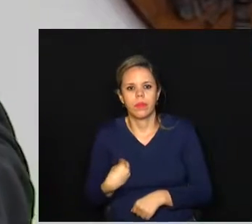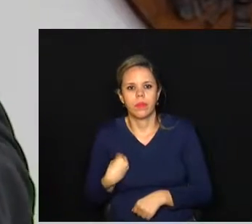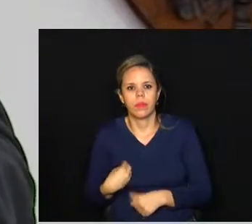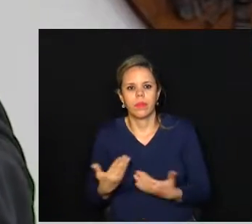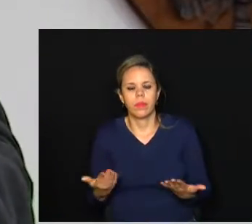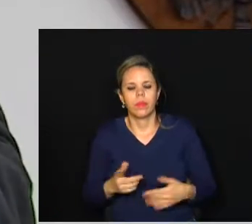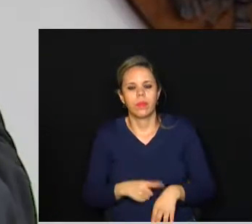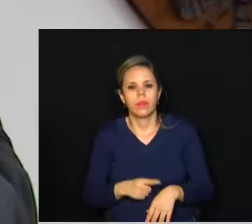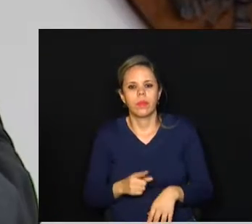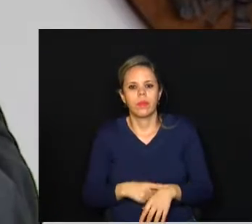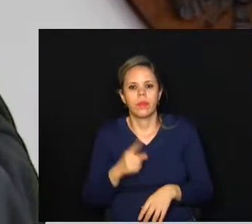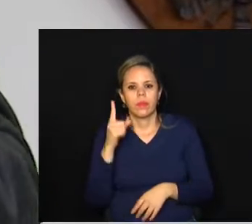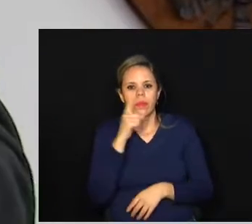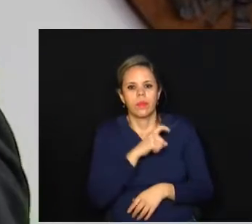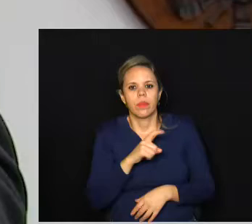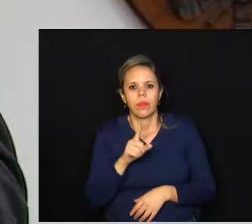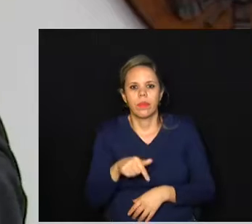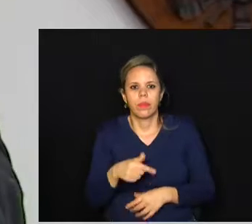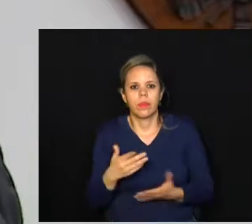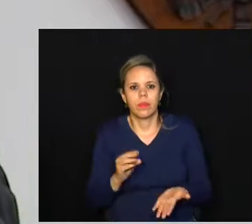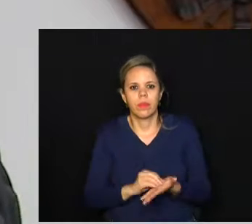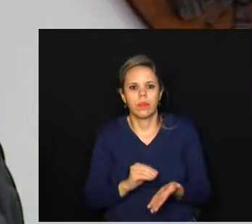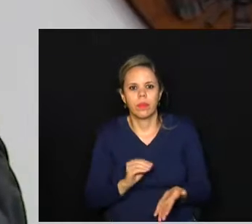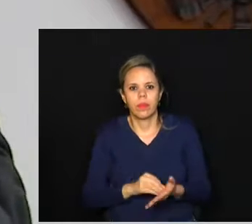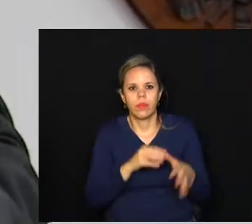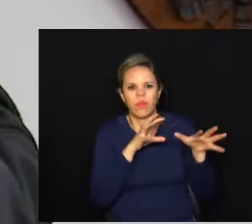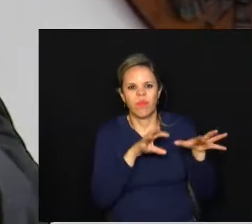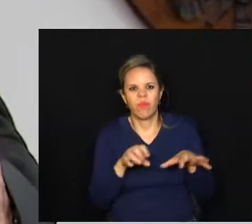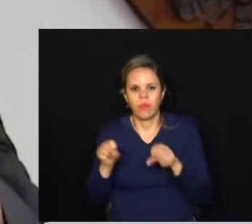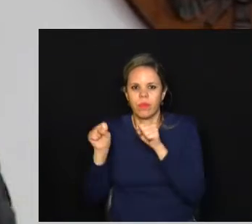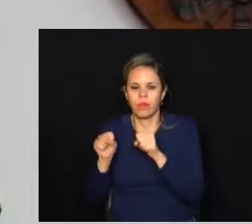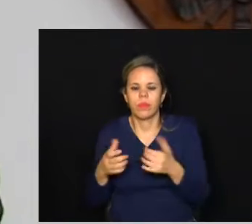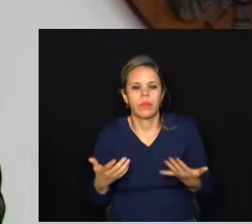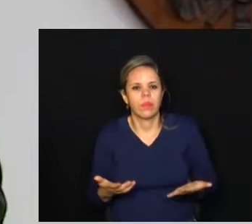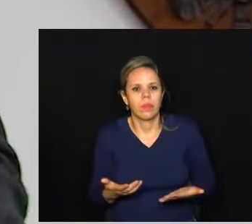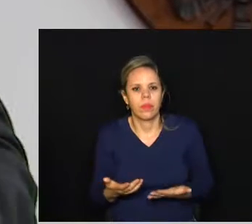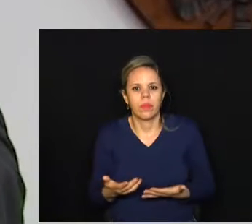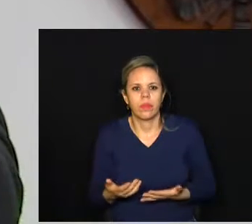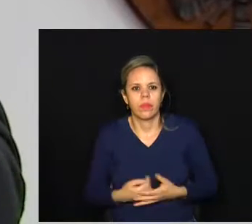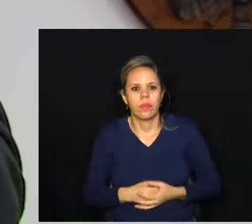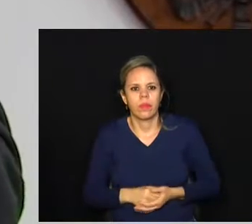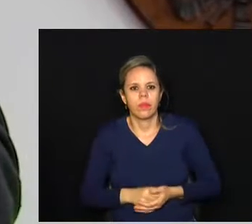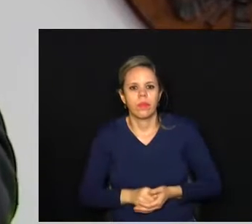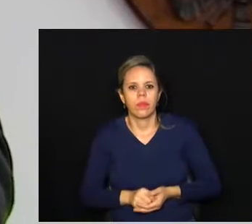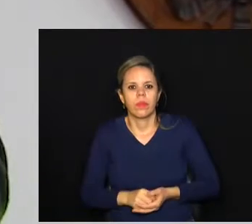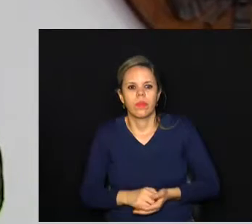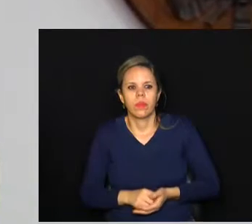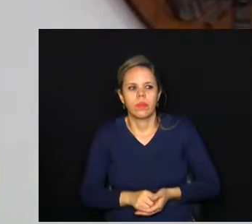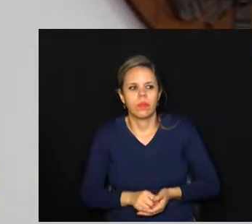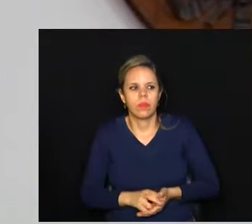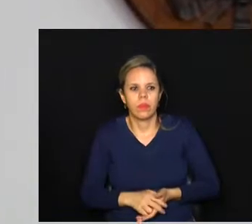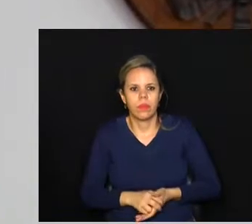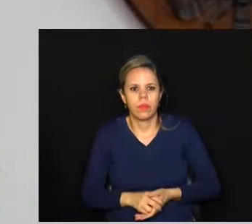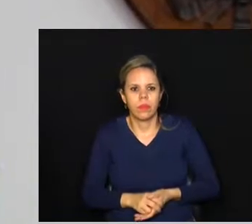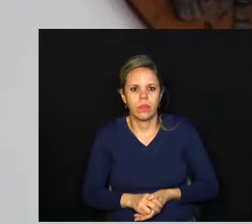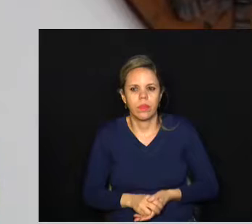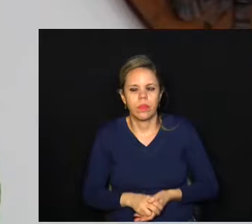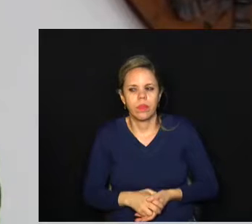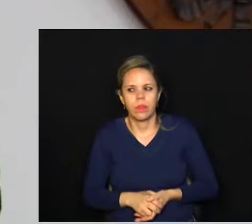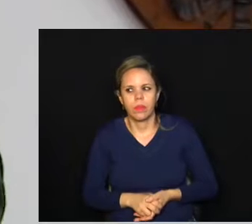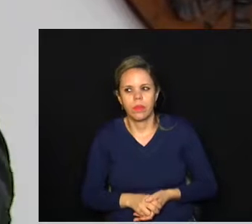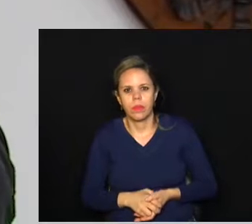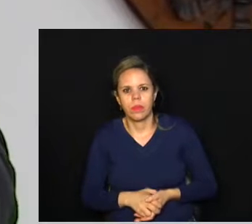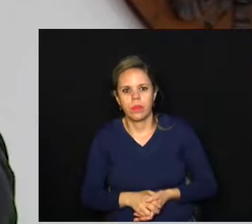nesse momento, que é pela falta de chuva, né, precipitação da chuva. As nossas reservas